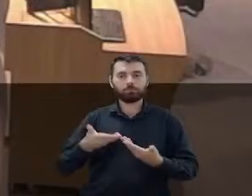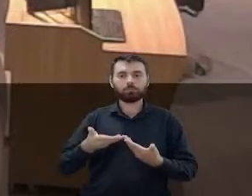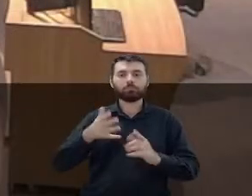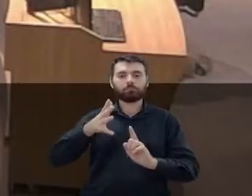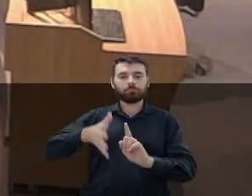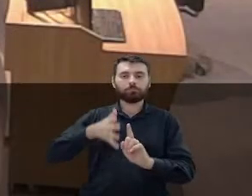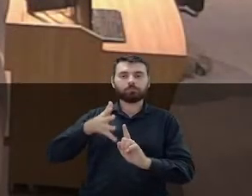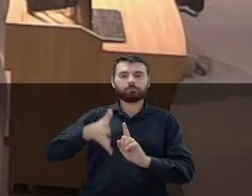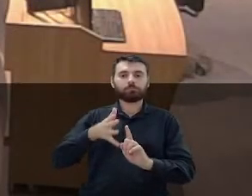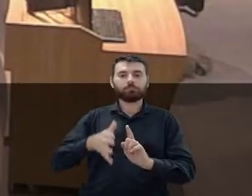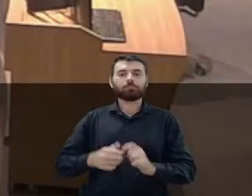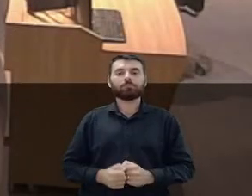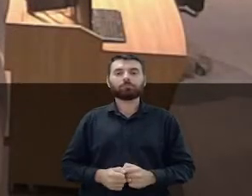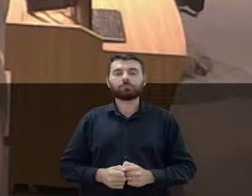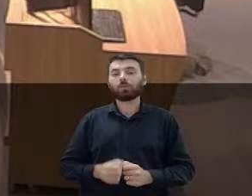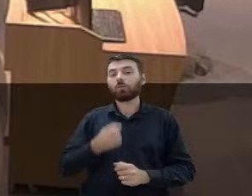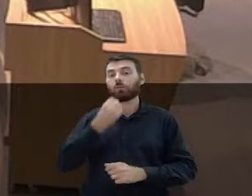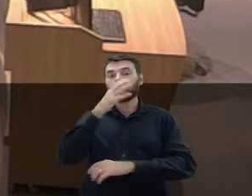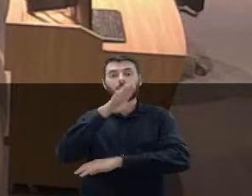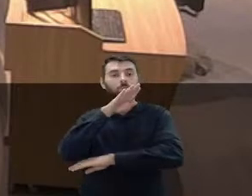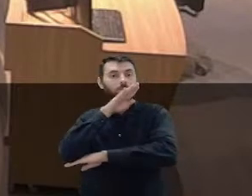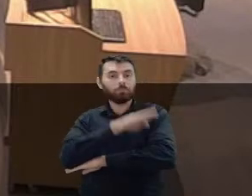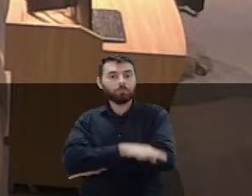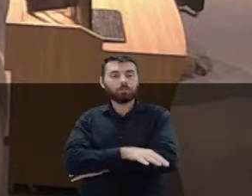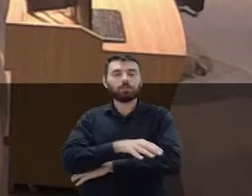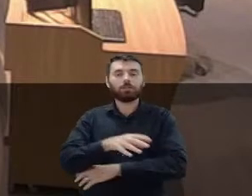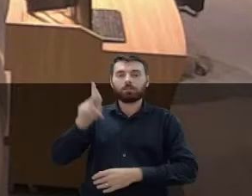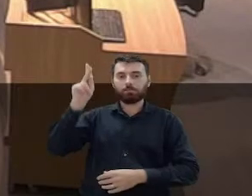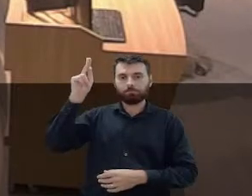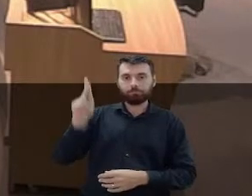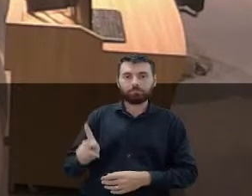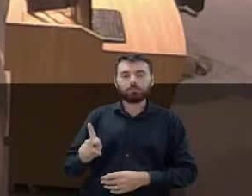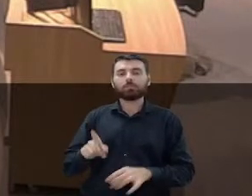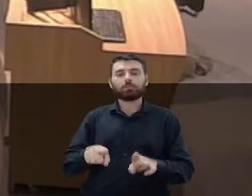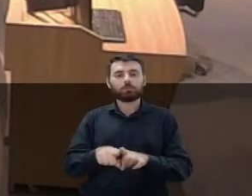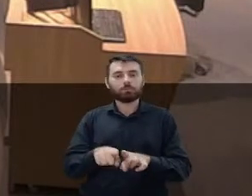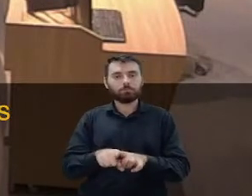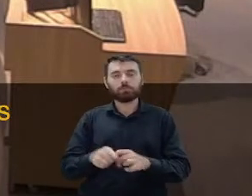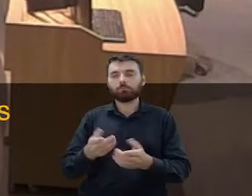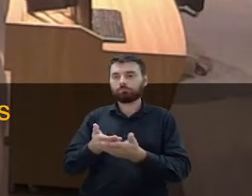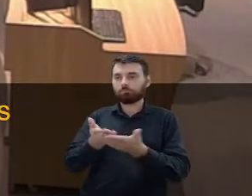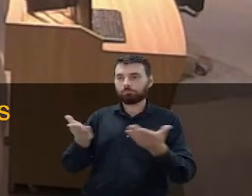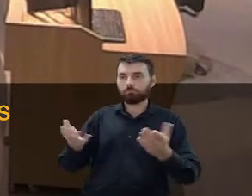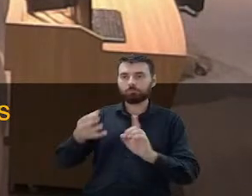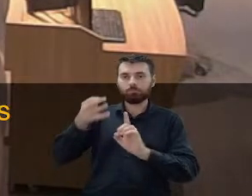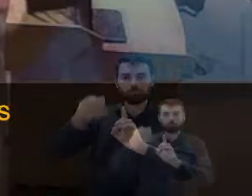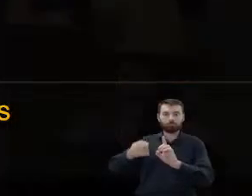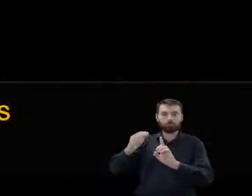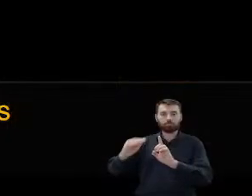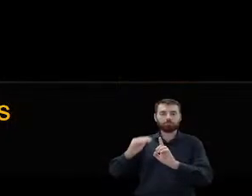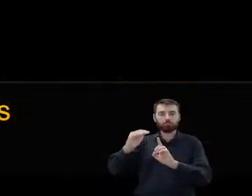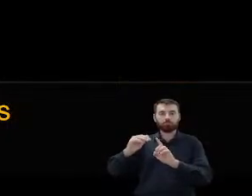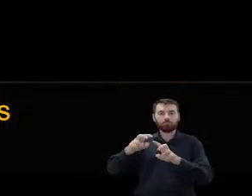Boa tarde, nobre desembargador presidente, quem cumprimento, saúdo também os demais presentes, os demais desembargadores.